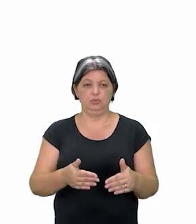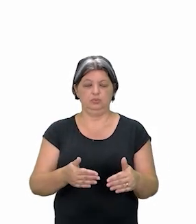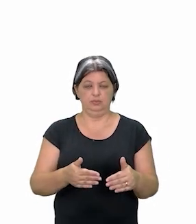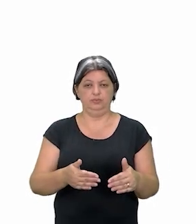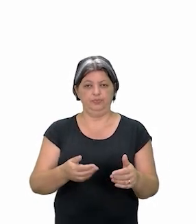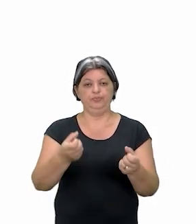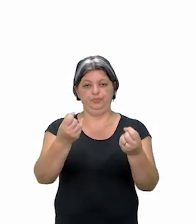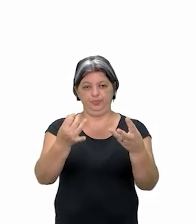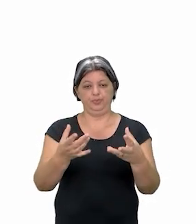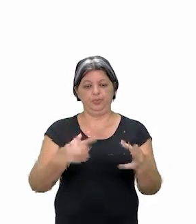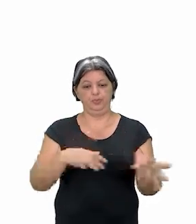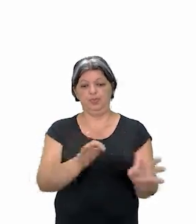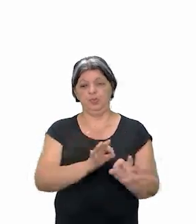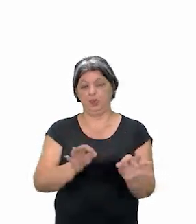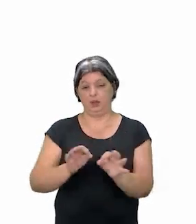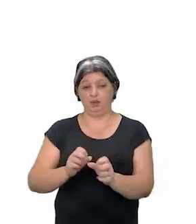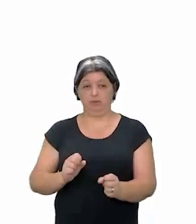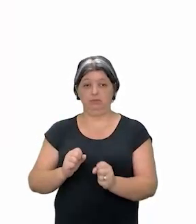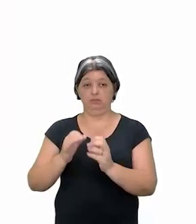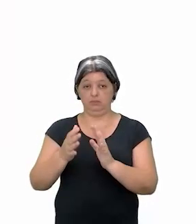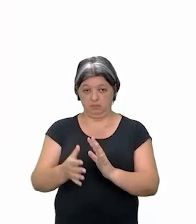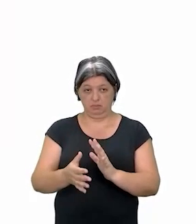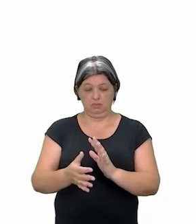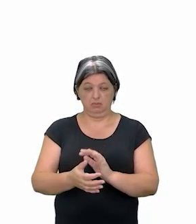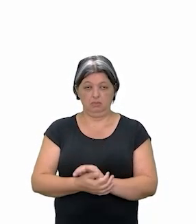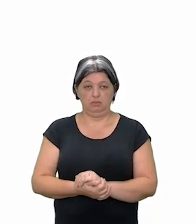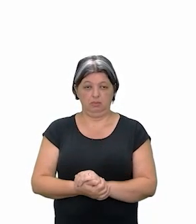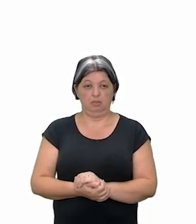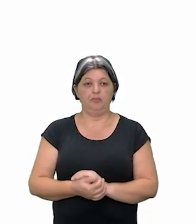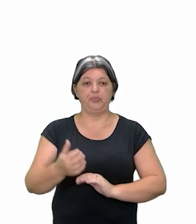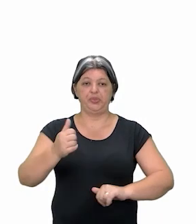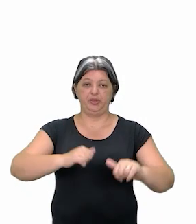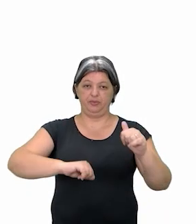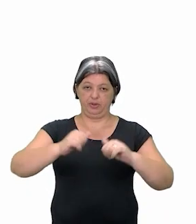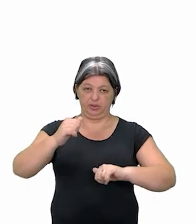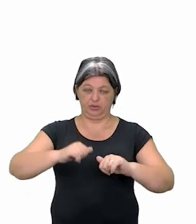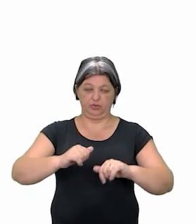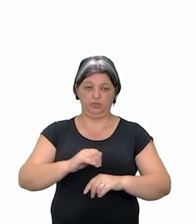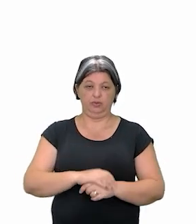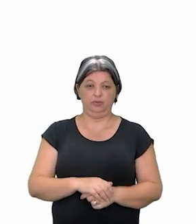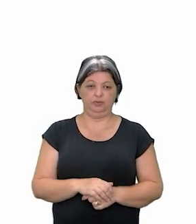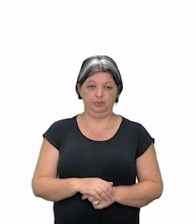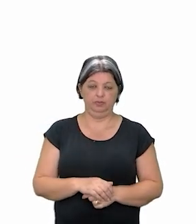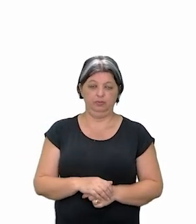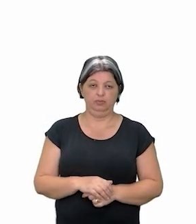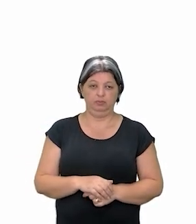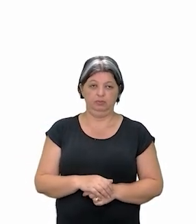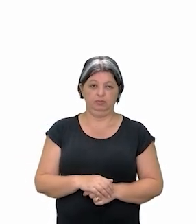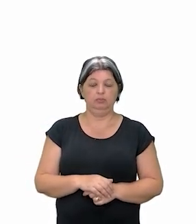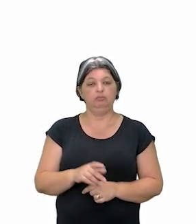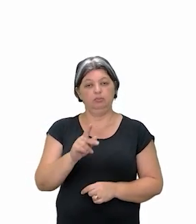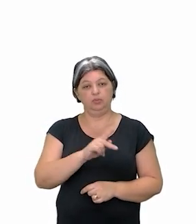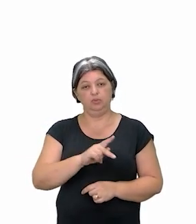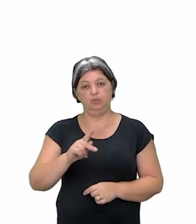a gente organiza as nossas ações enquanto, né, ações avaliativas, enquanto professoras e